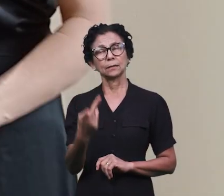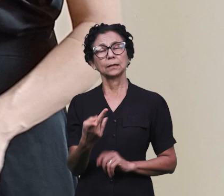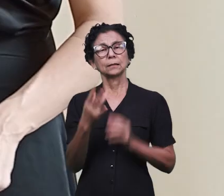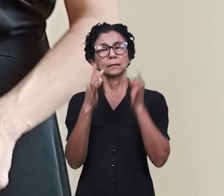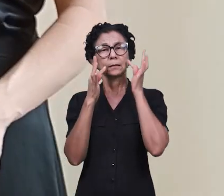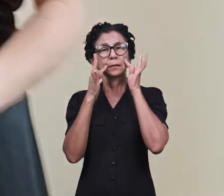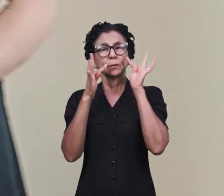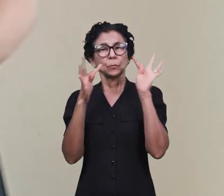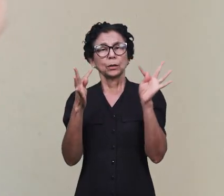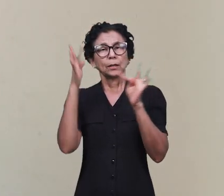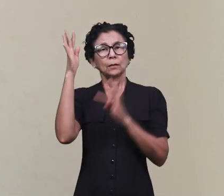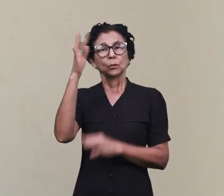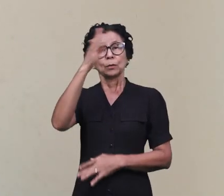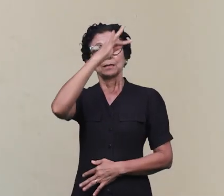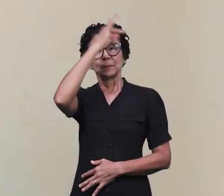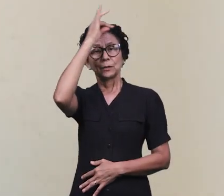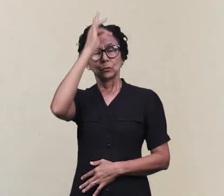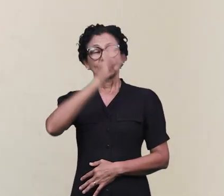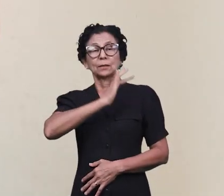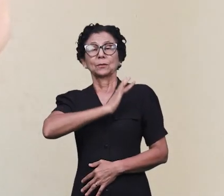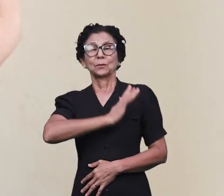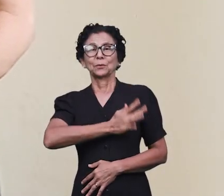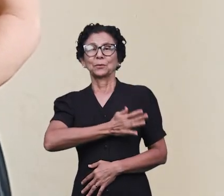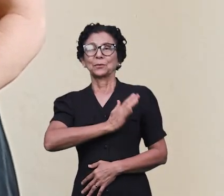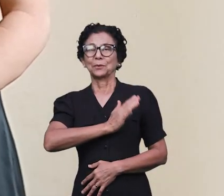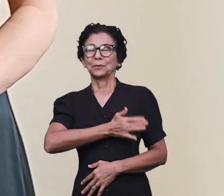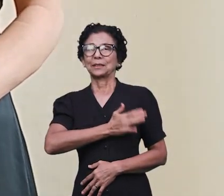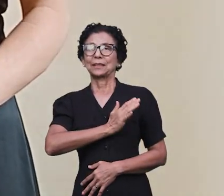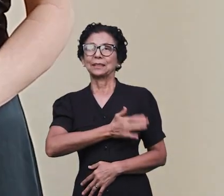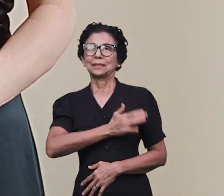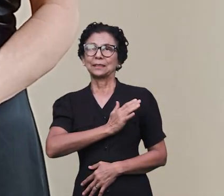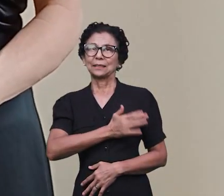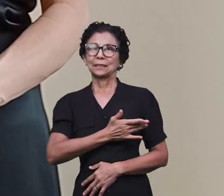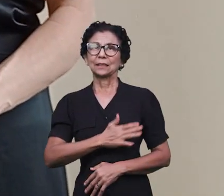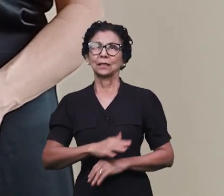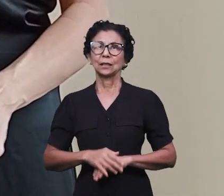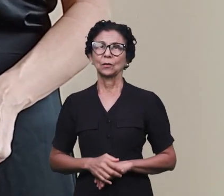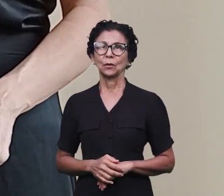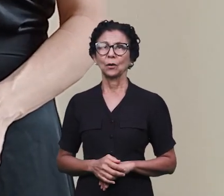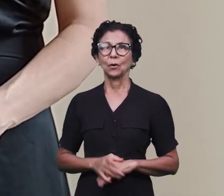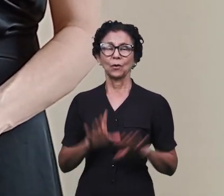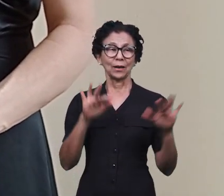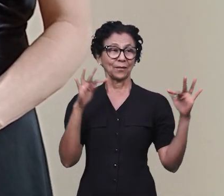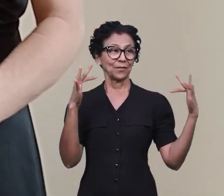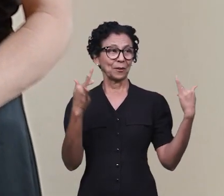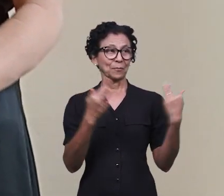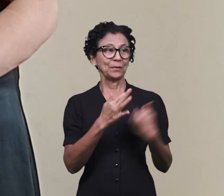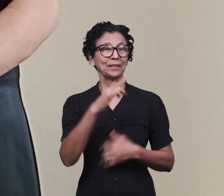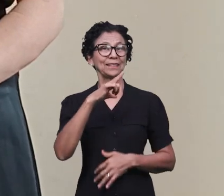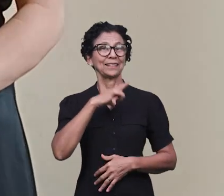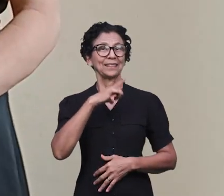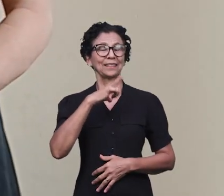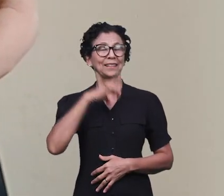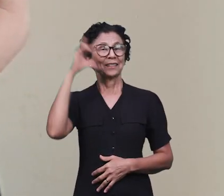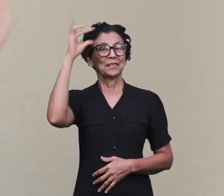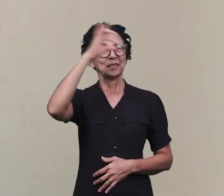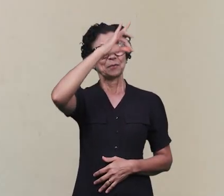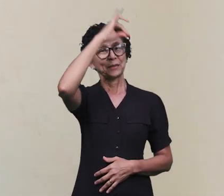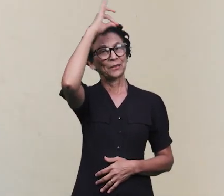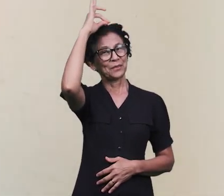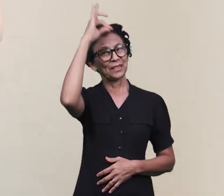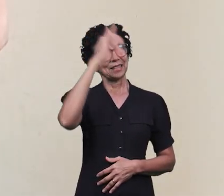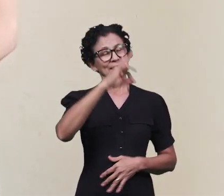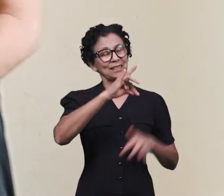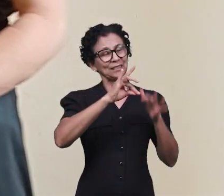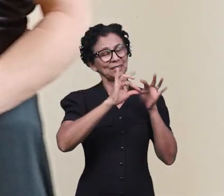nos ajuda. A nossa família, ela tem o Espírito Santo. Olha que bênção! O Espírito Santo